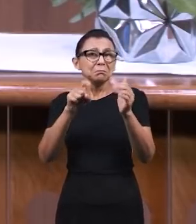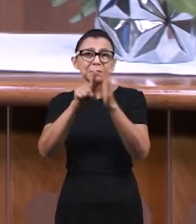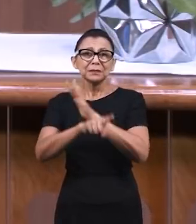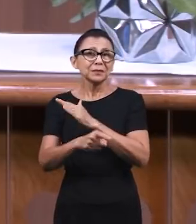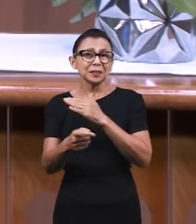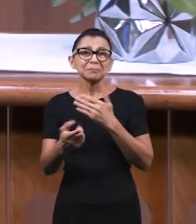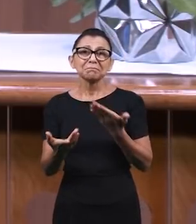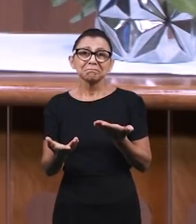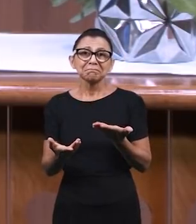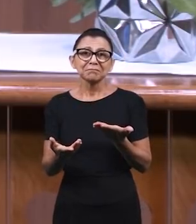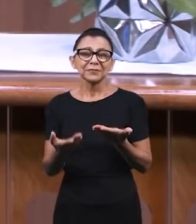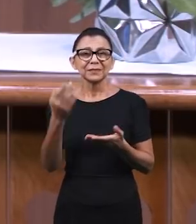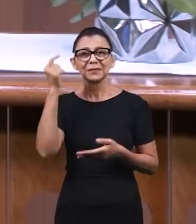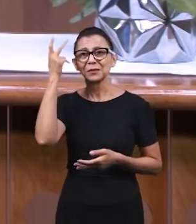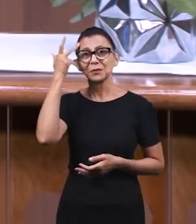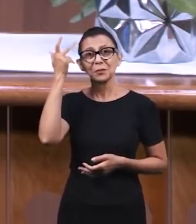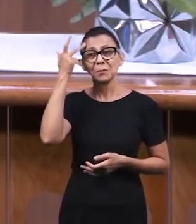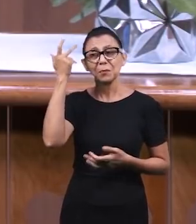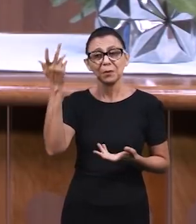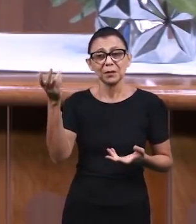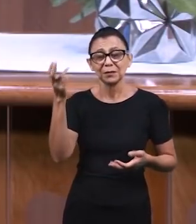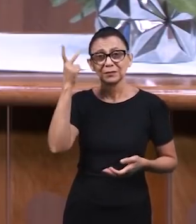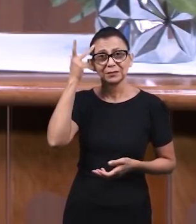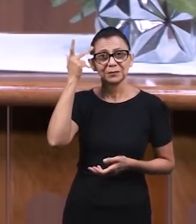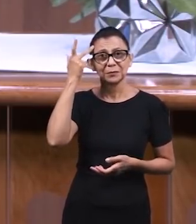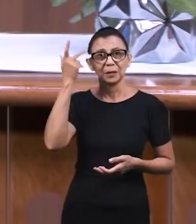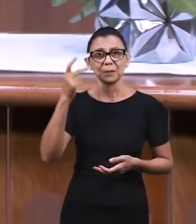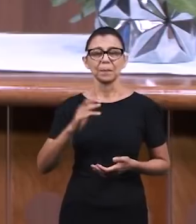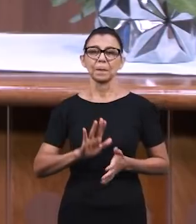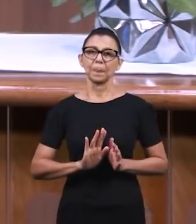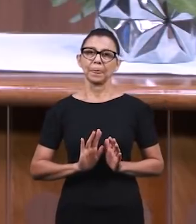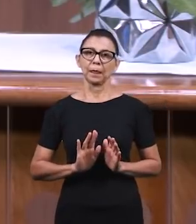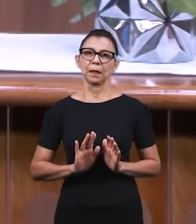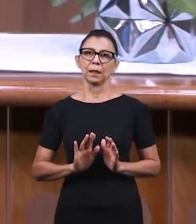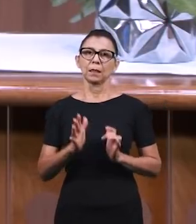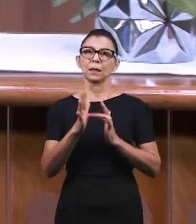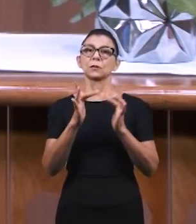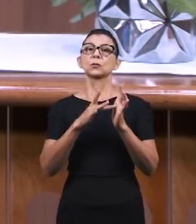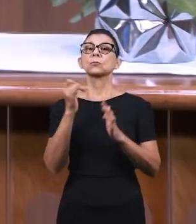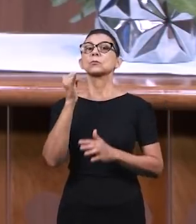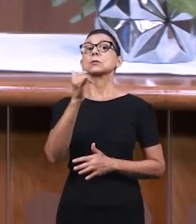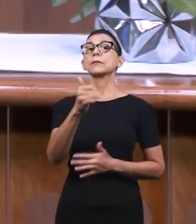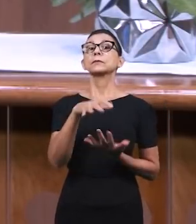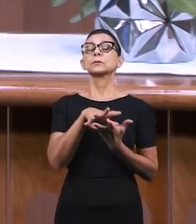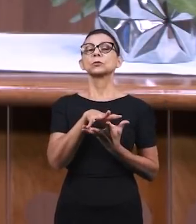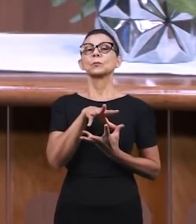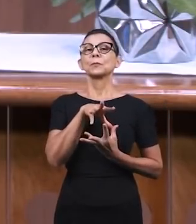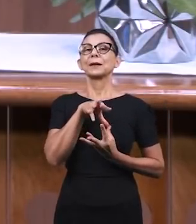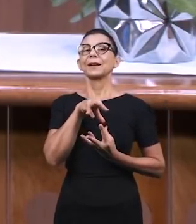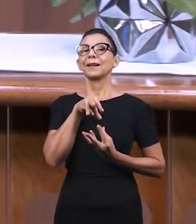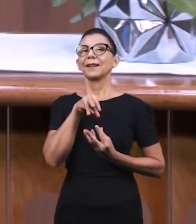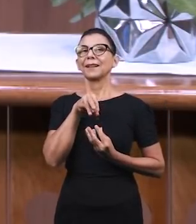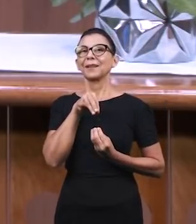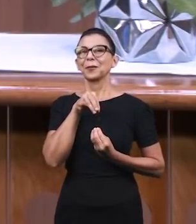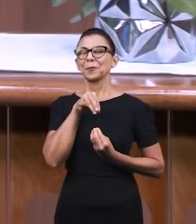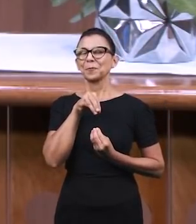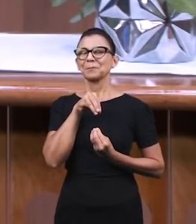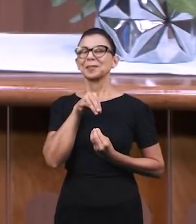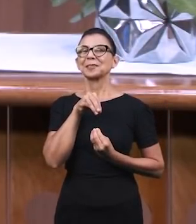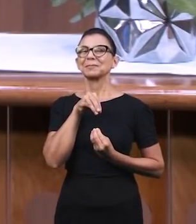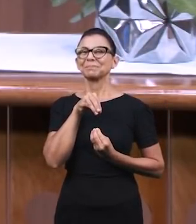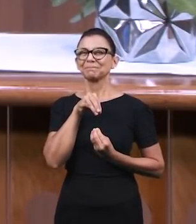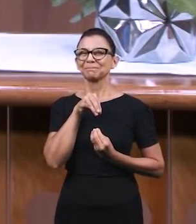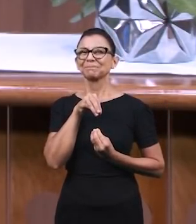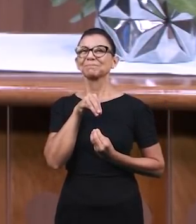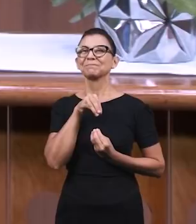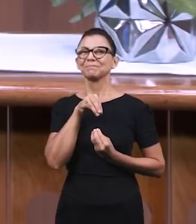As pessoas podiam perguntar isso. É natural. Mas Jesus está falando de uma alma que